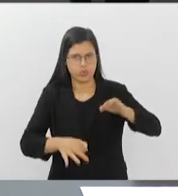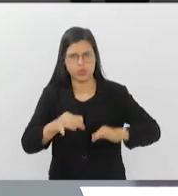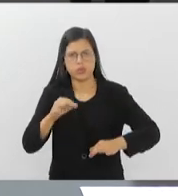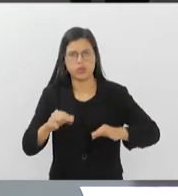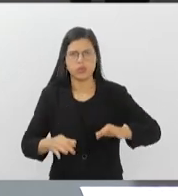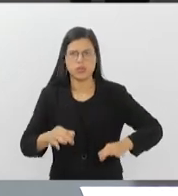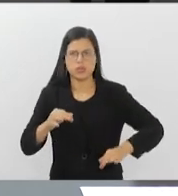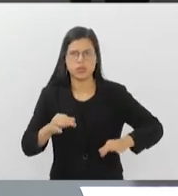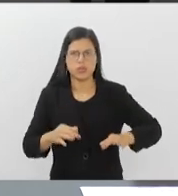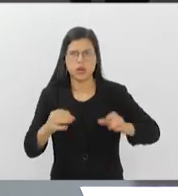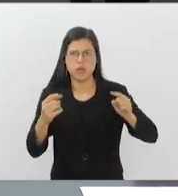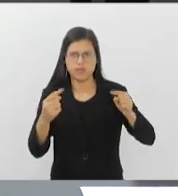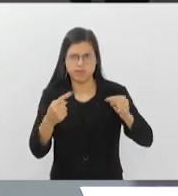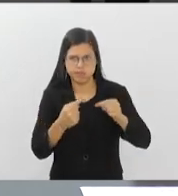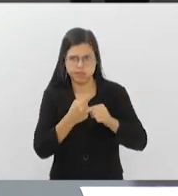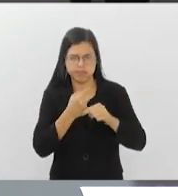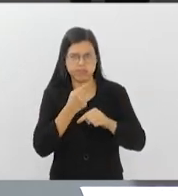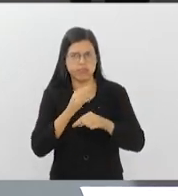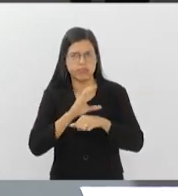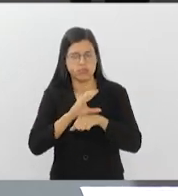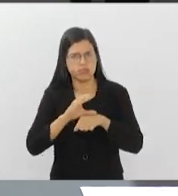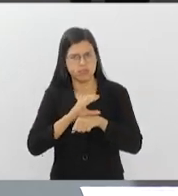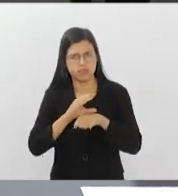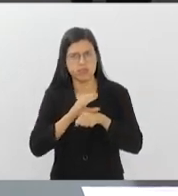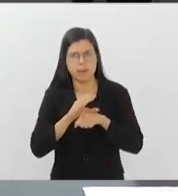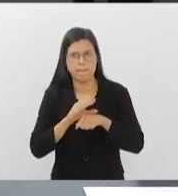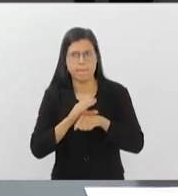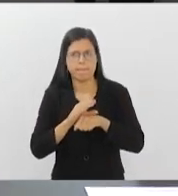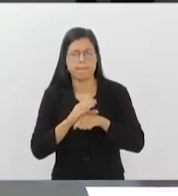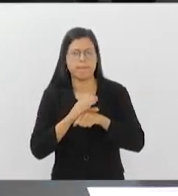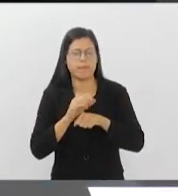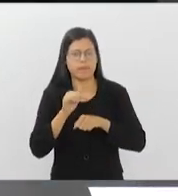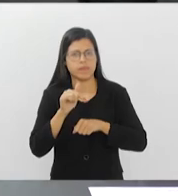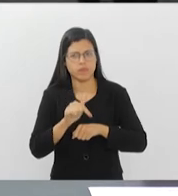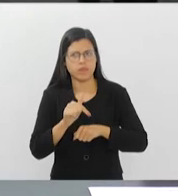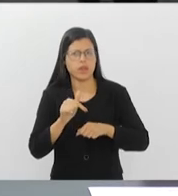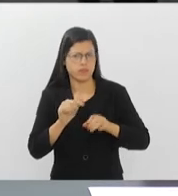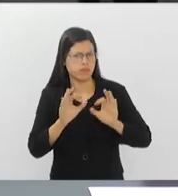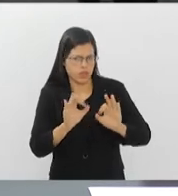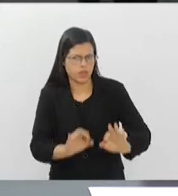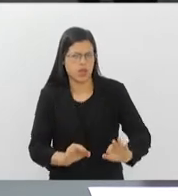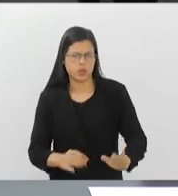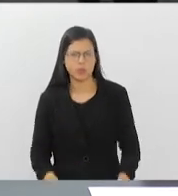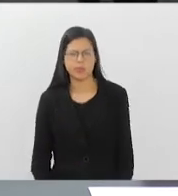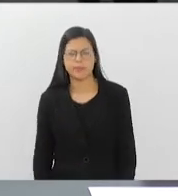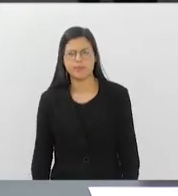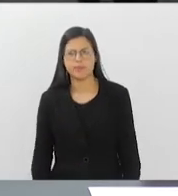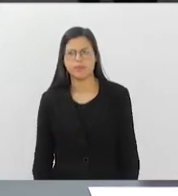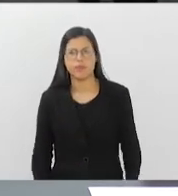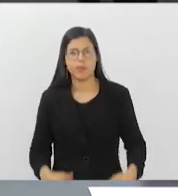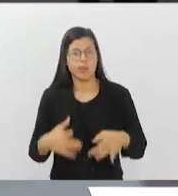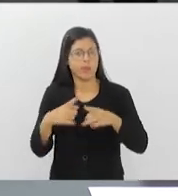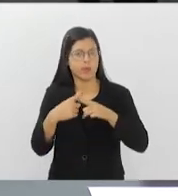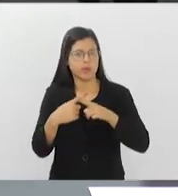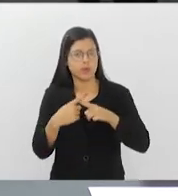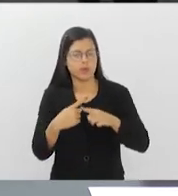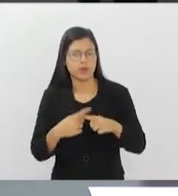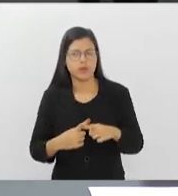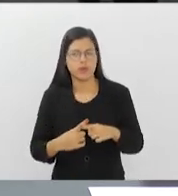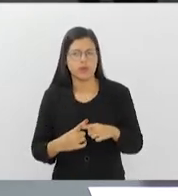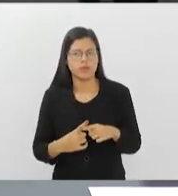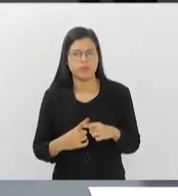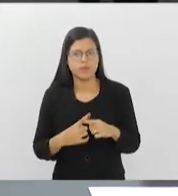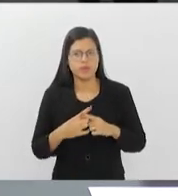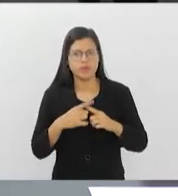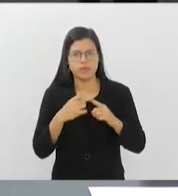assentados na inconstitucionalidade e é uma versão absolutamente pertinente. Por quê? Porque